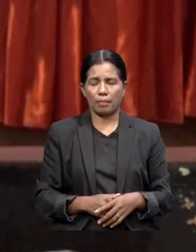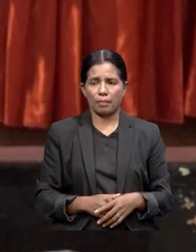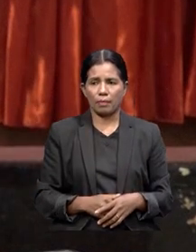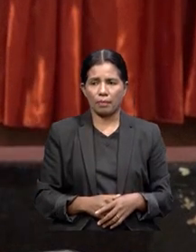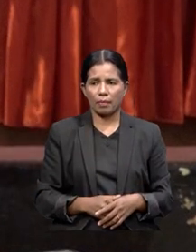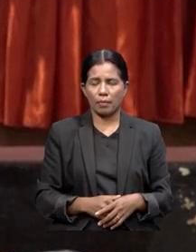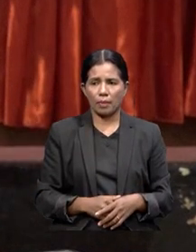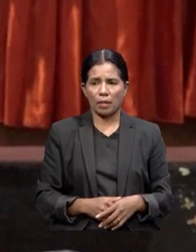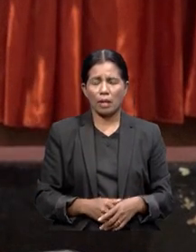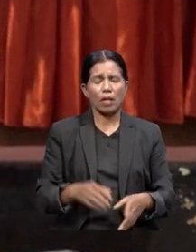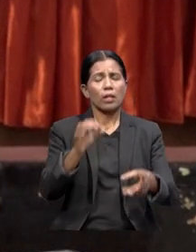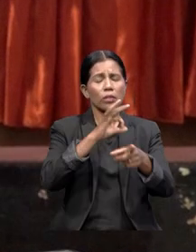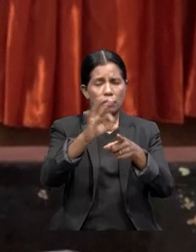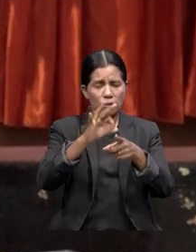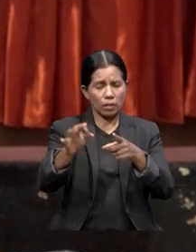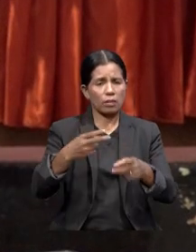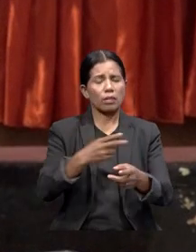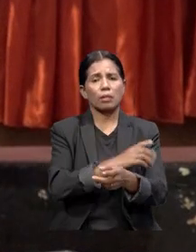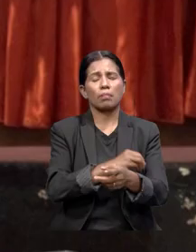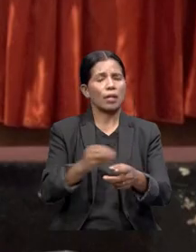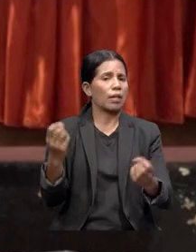A formação de caráter lá ia.